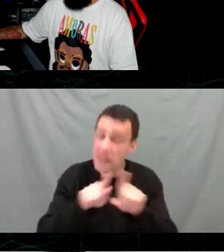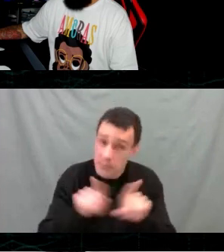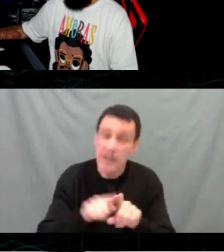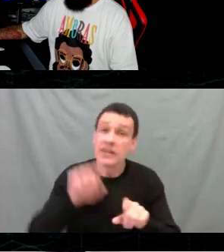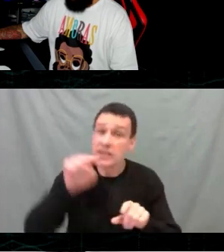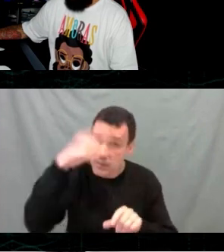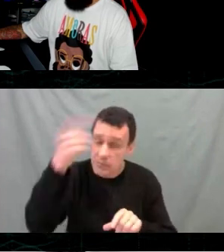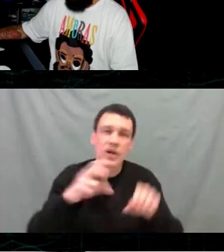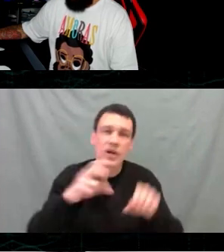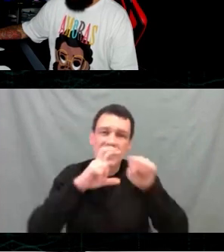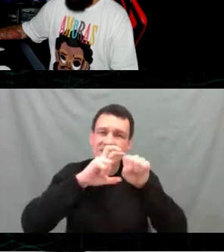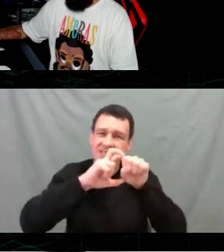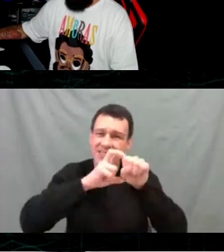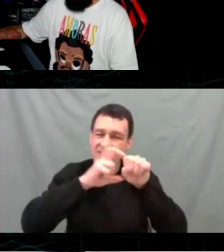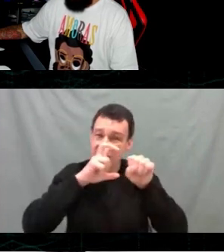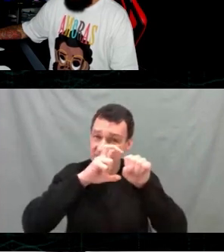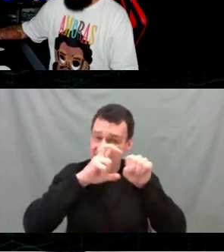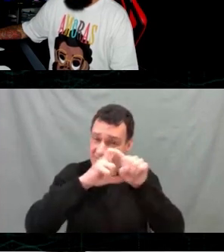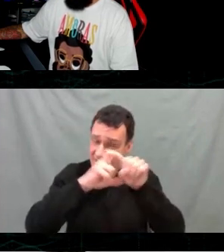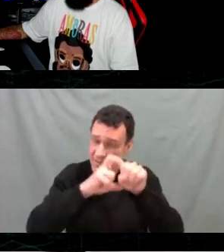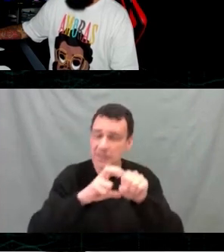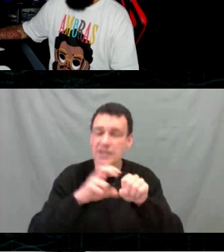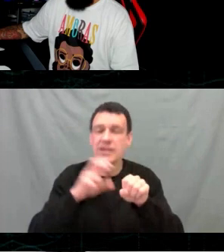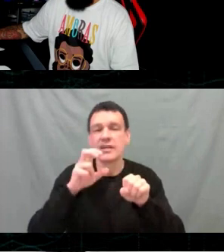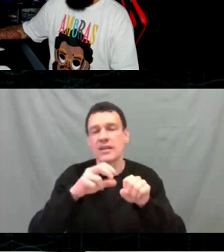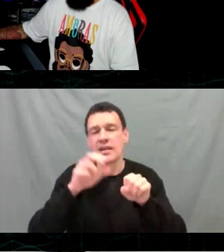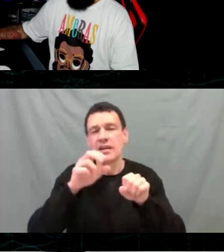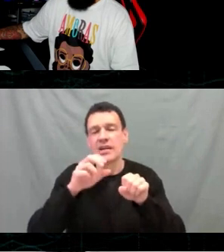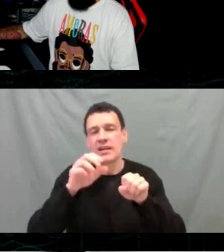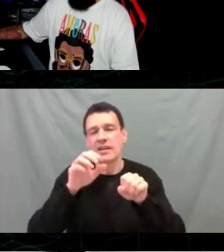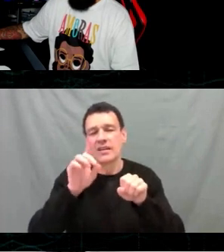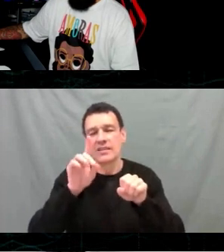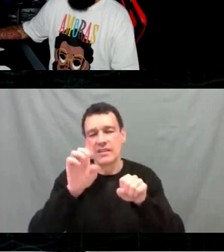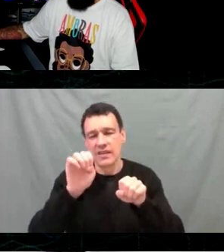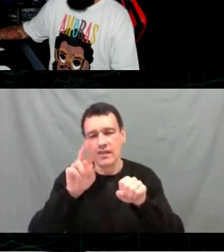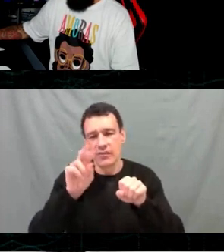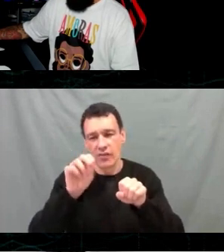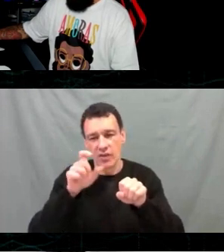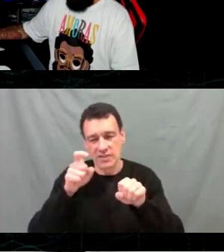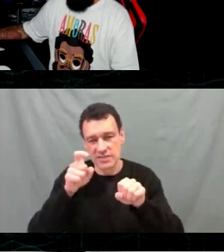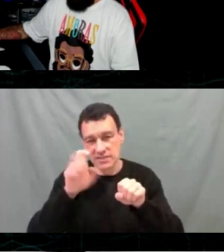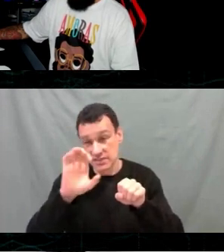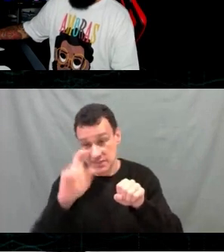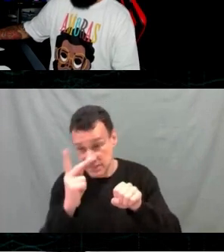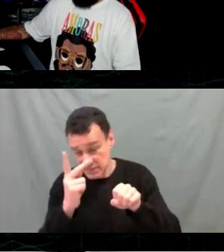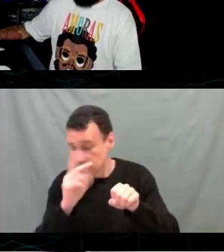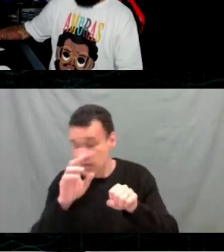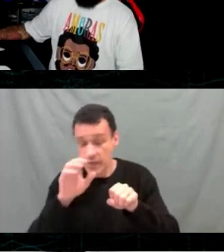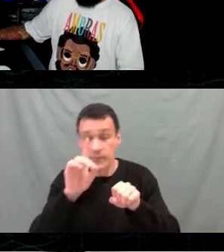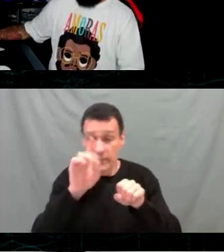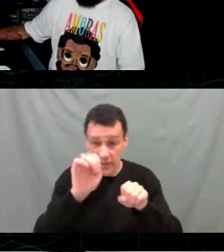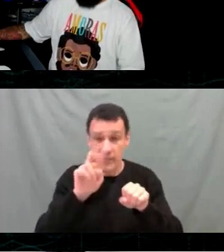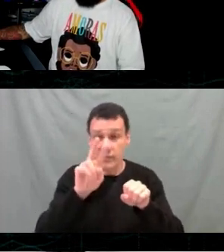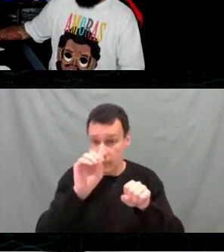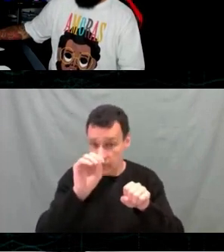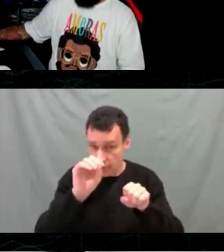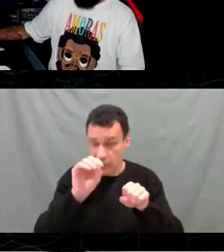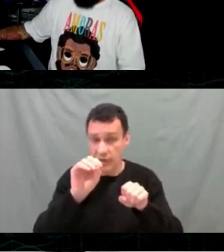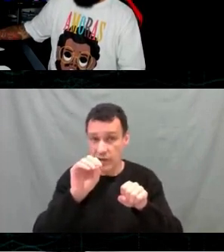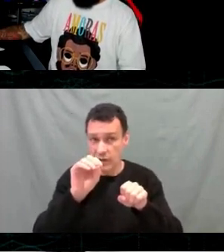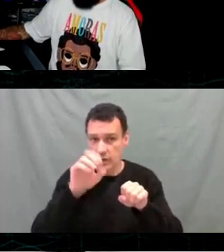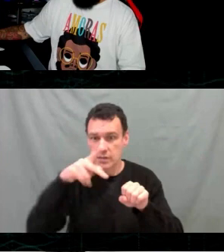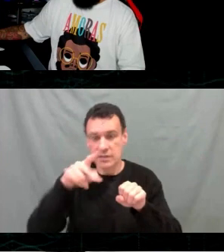trem com essa com esse esse cidade estão aqui quem não tem tempo uma coisa sensacional demais